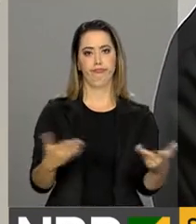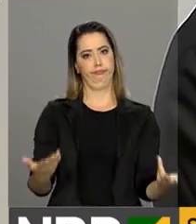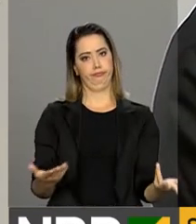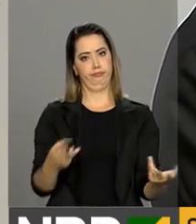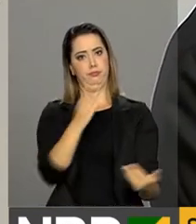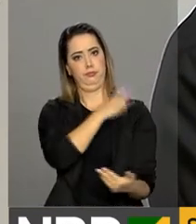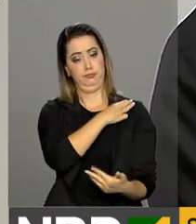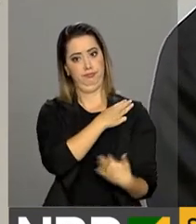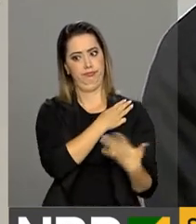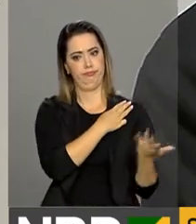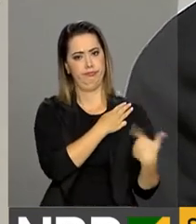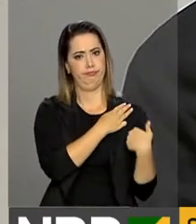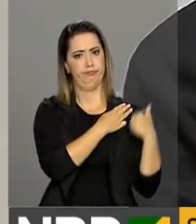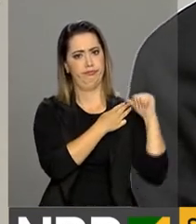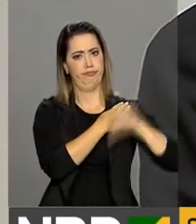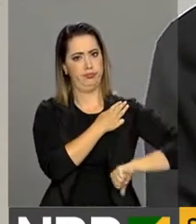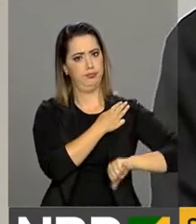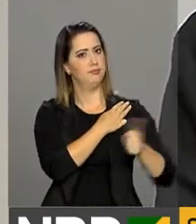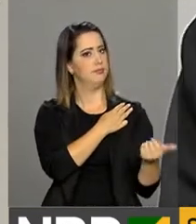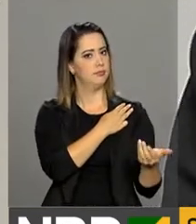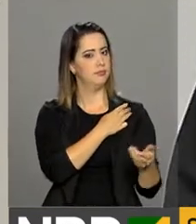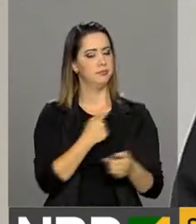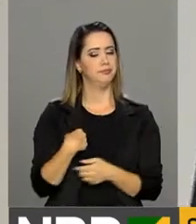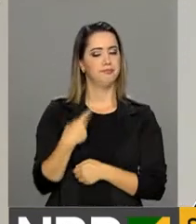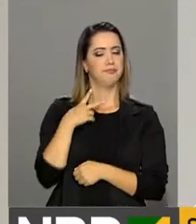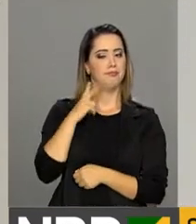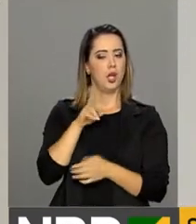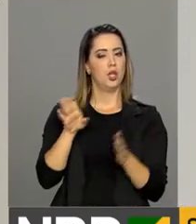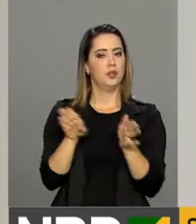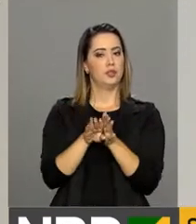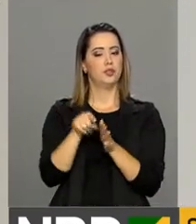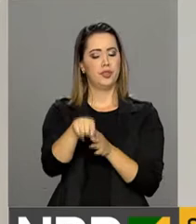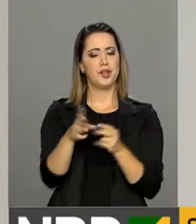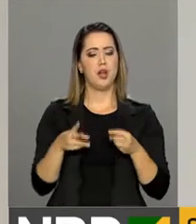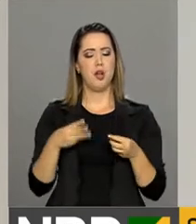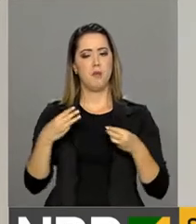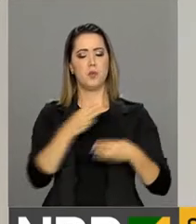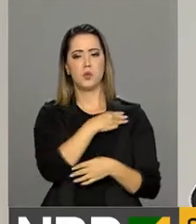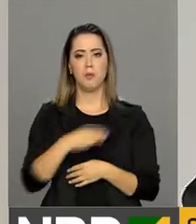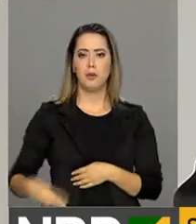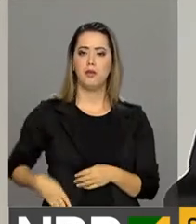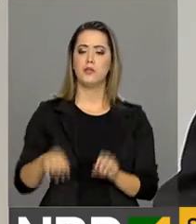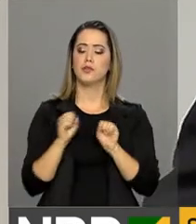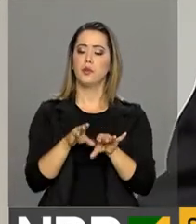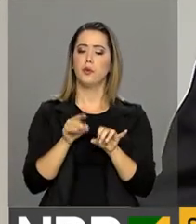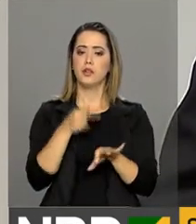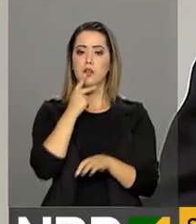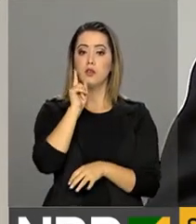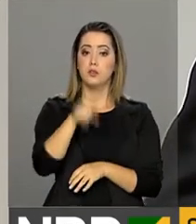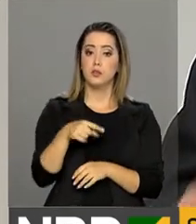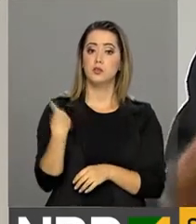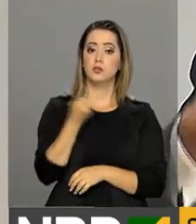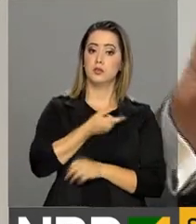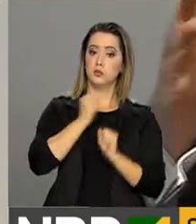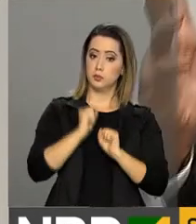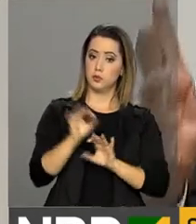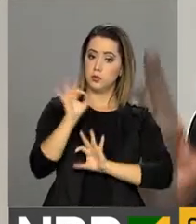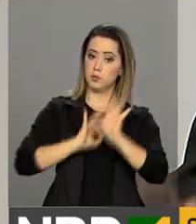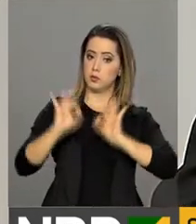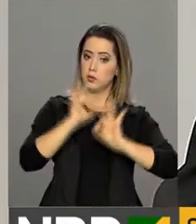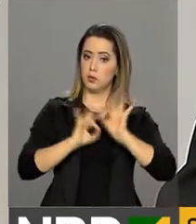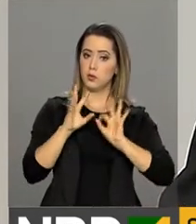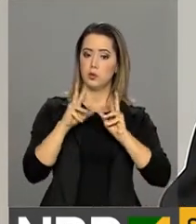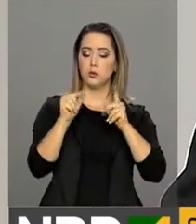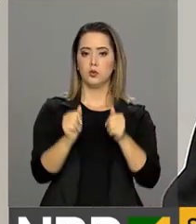ensino médio quando o ministro ministro mendonça filho me trouxe a hipótese de fazer uma reformulação